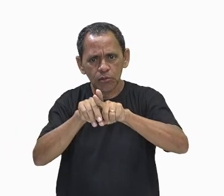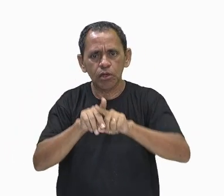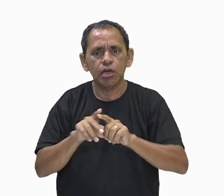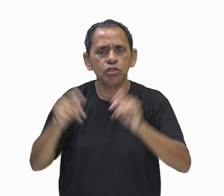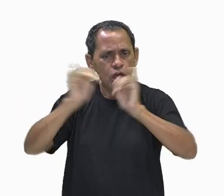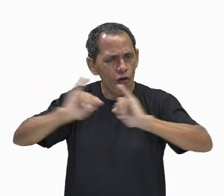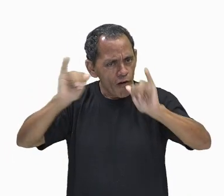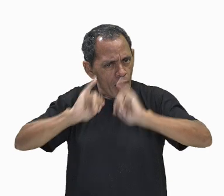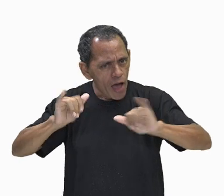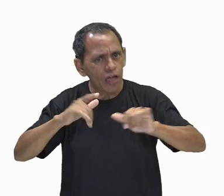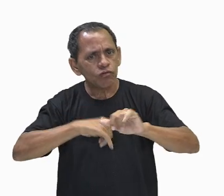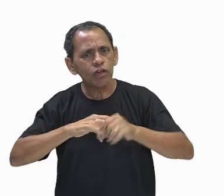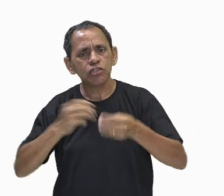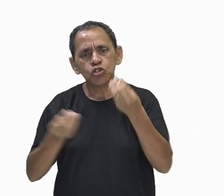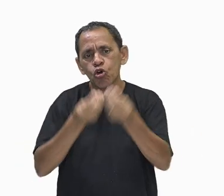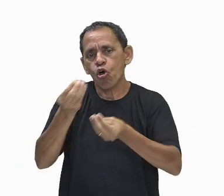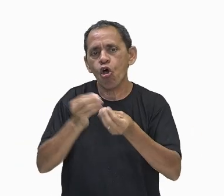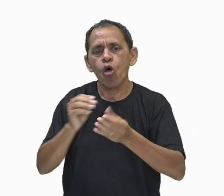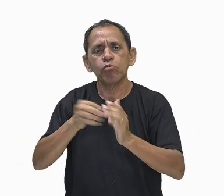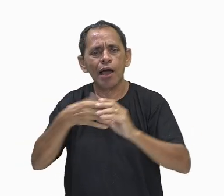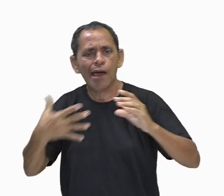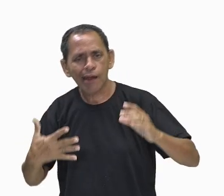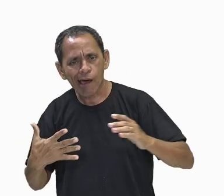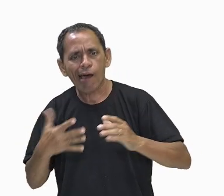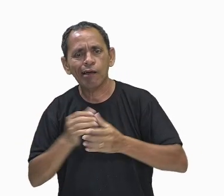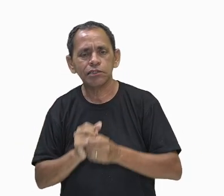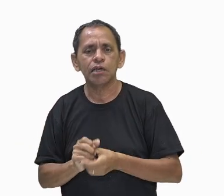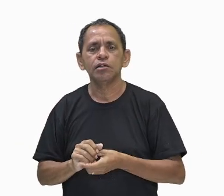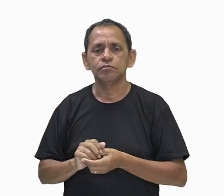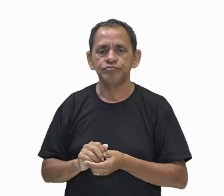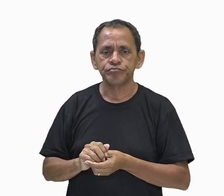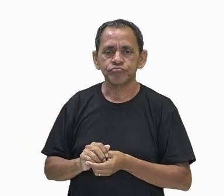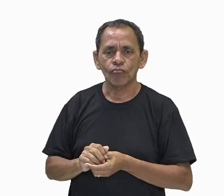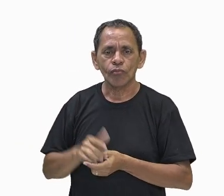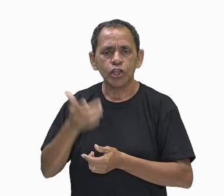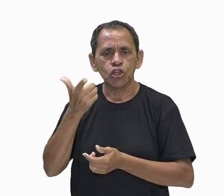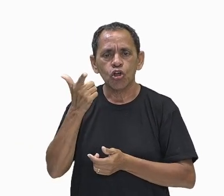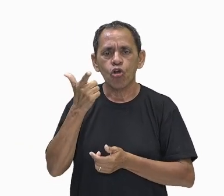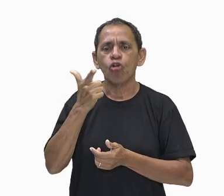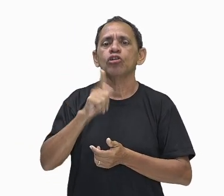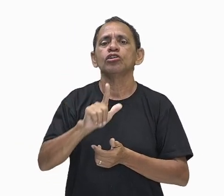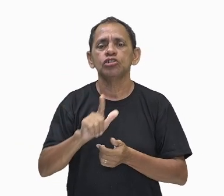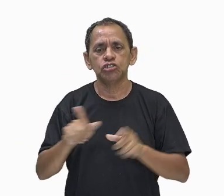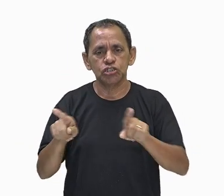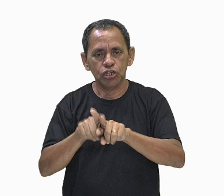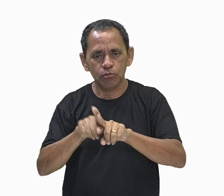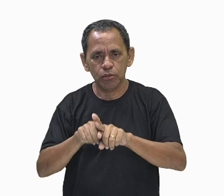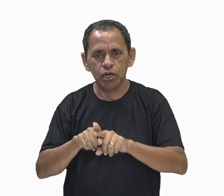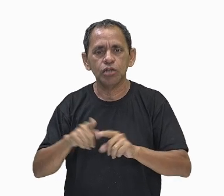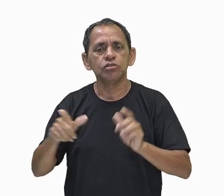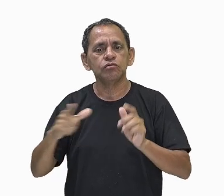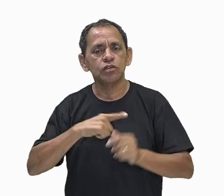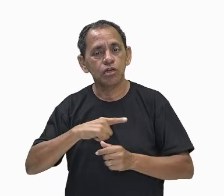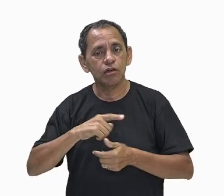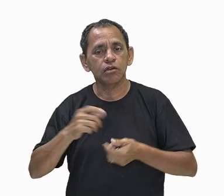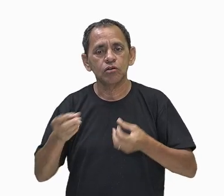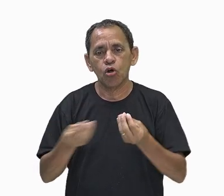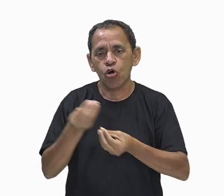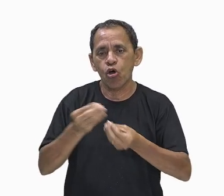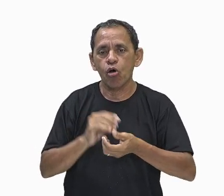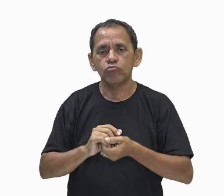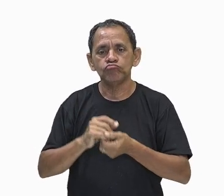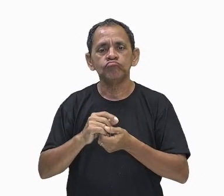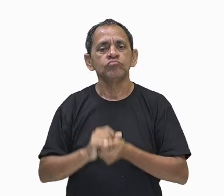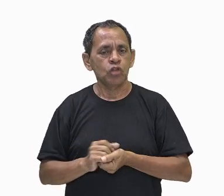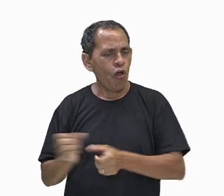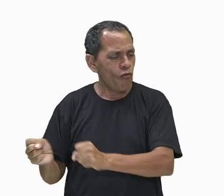tivessem mais o caráter de pilhagem do que de conquista, por isso ficaram mais conhecidos como fortes, violentos